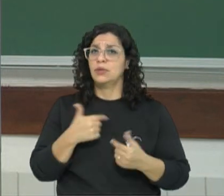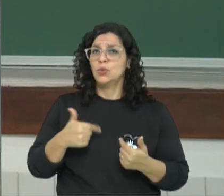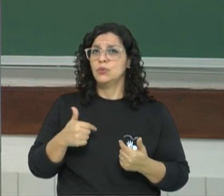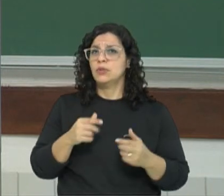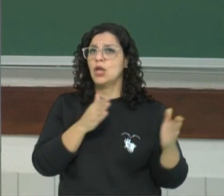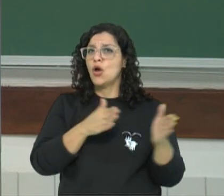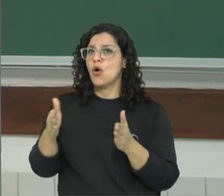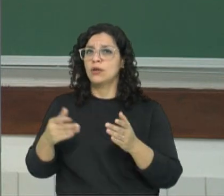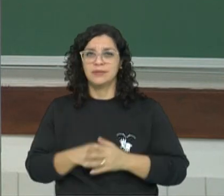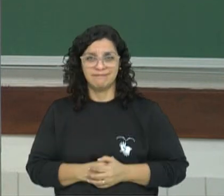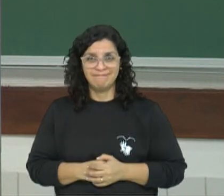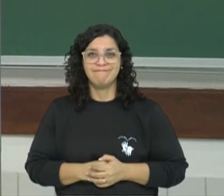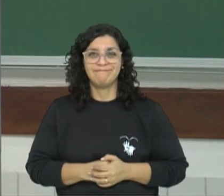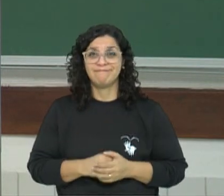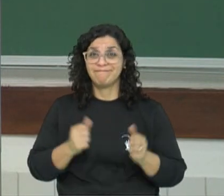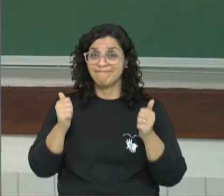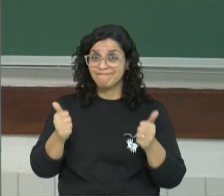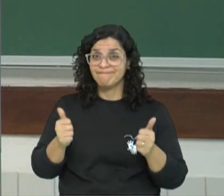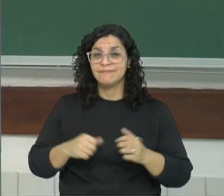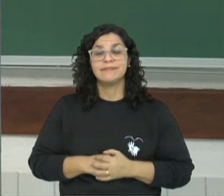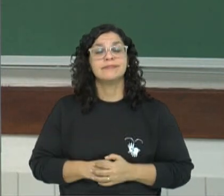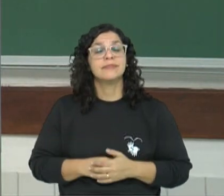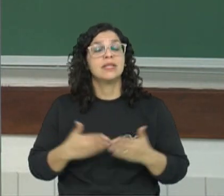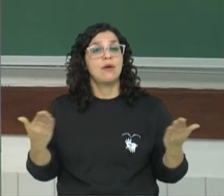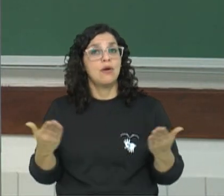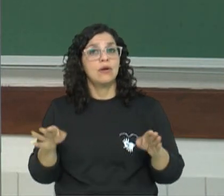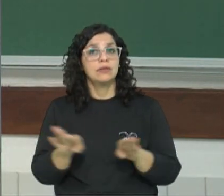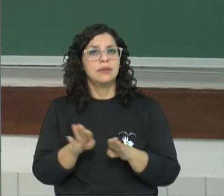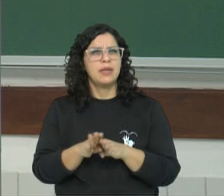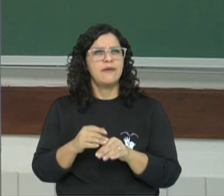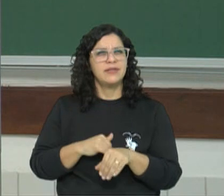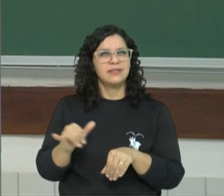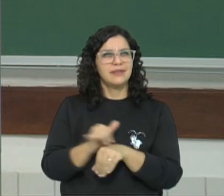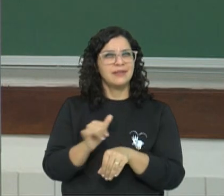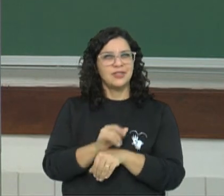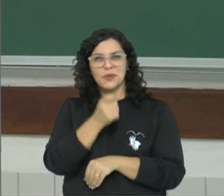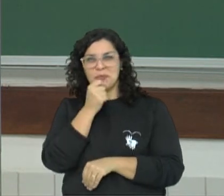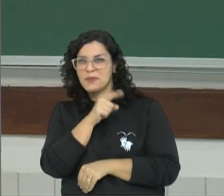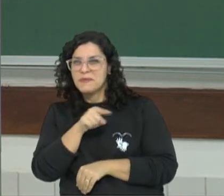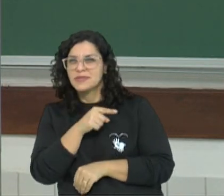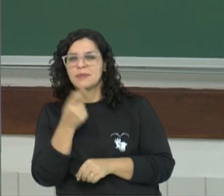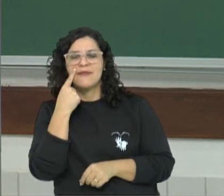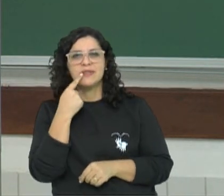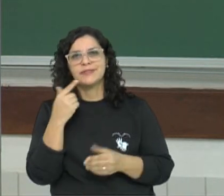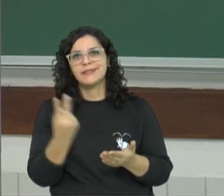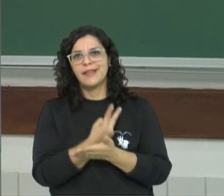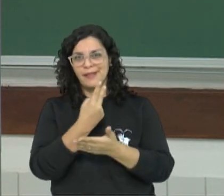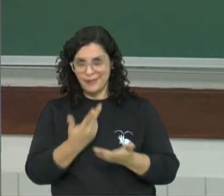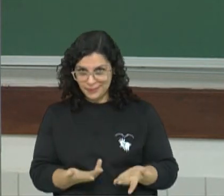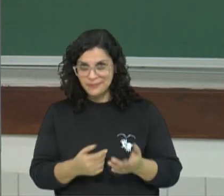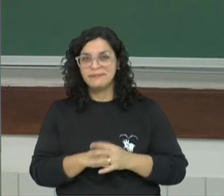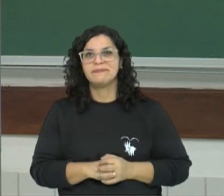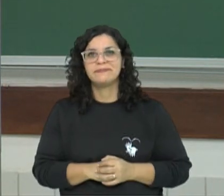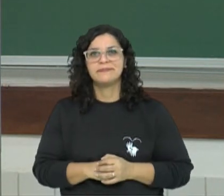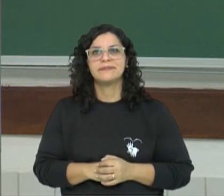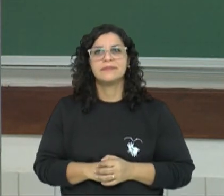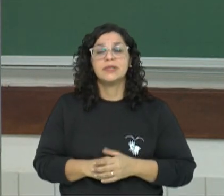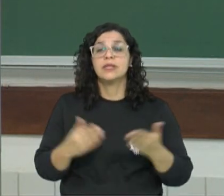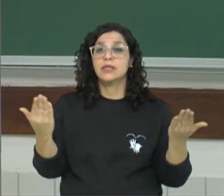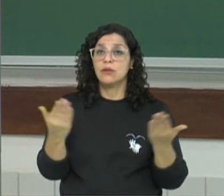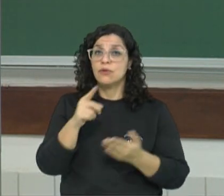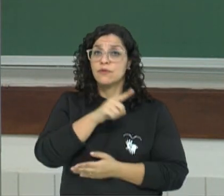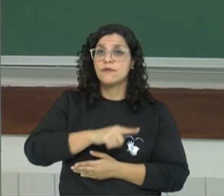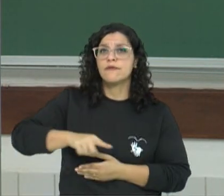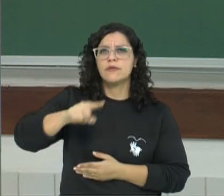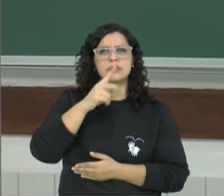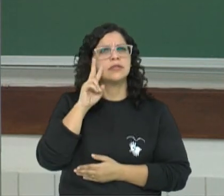existe ordem aqui. Beleza, meus queridos? Eu gosto de fazer umas pegadinhas com vocês aí só para ver se vocês caem na minha, certo?